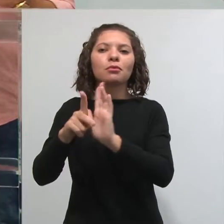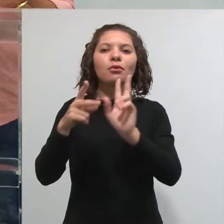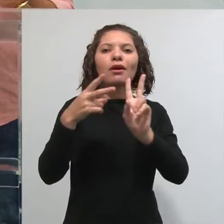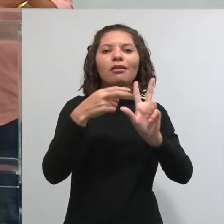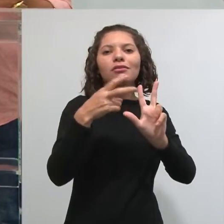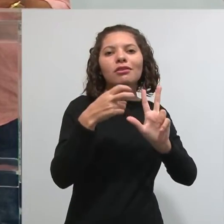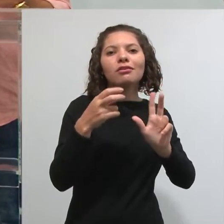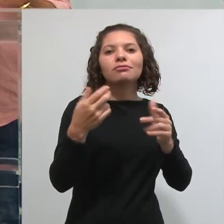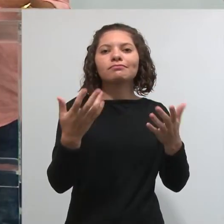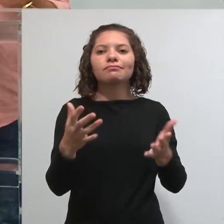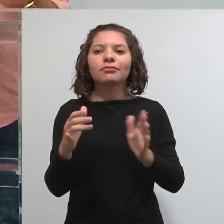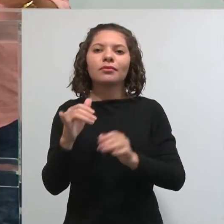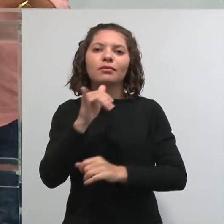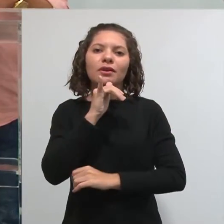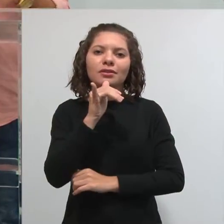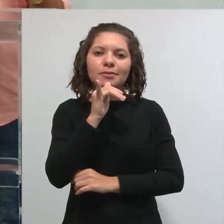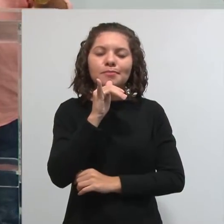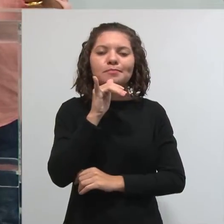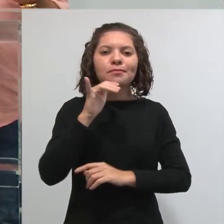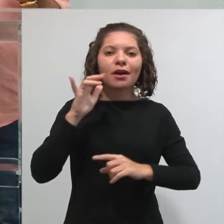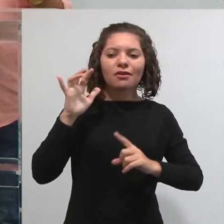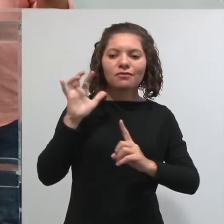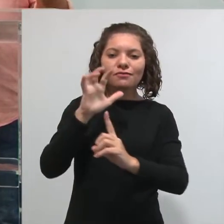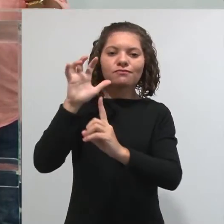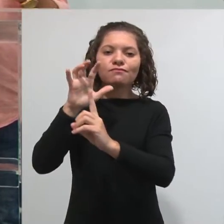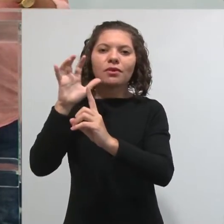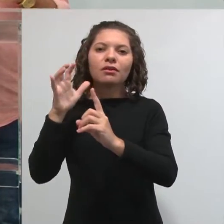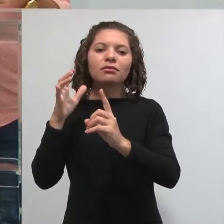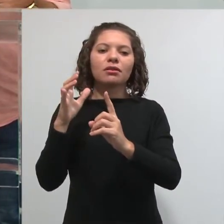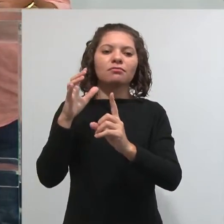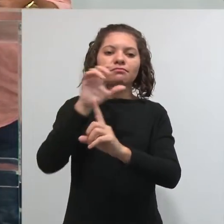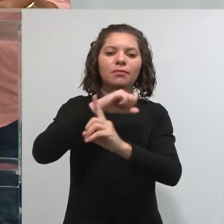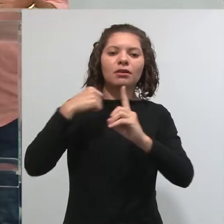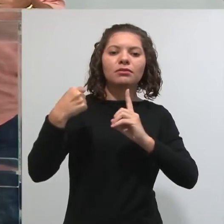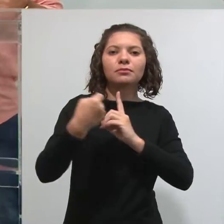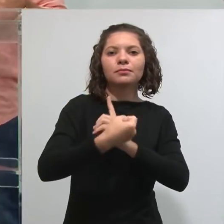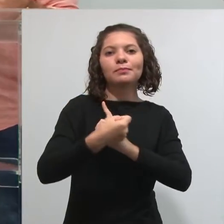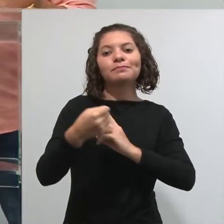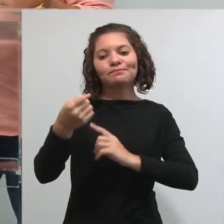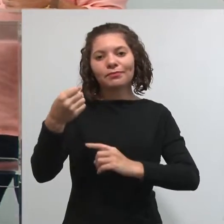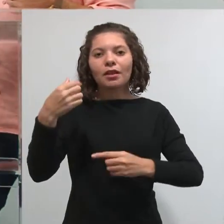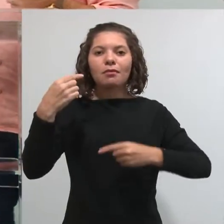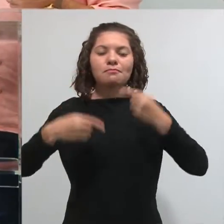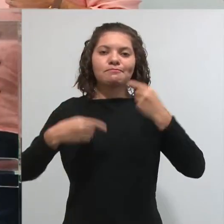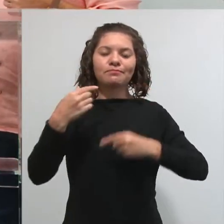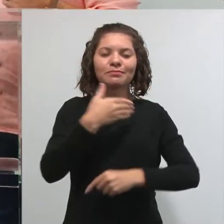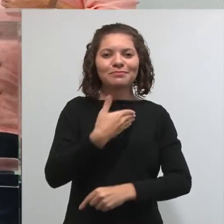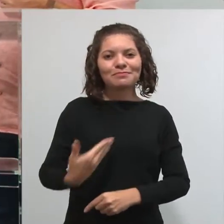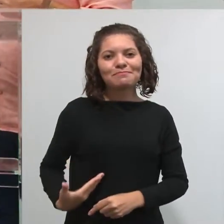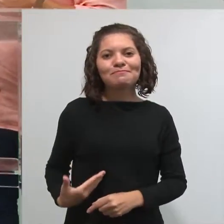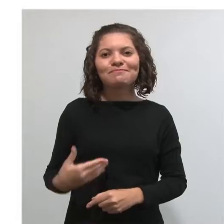exemplo claro da influência das arenas sociais nesse processo de concepção e elaboração de políticas públicas, ok?